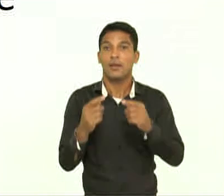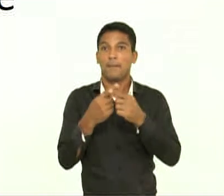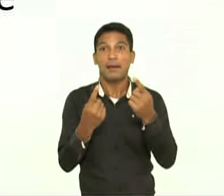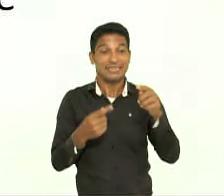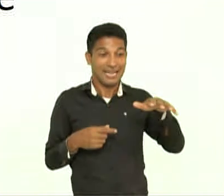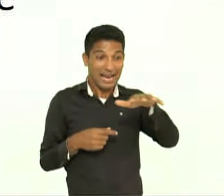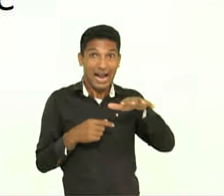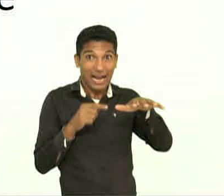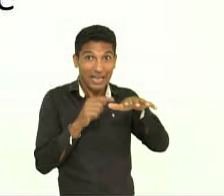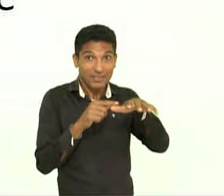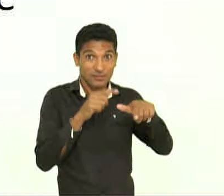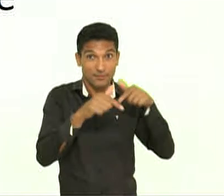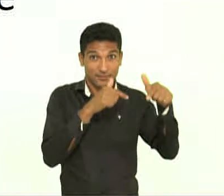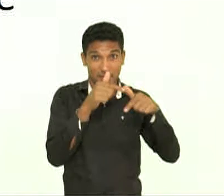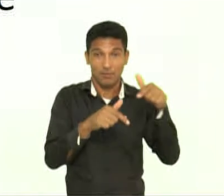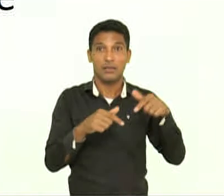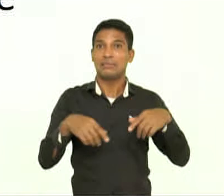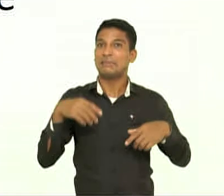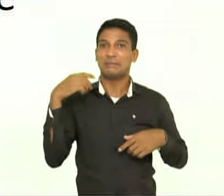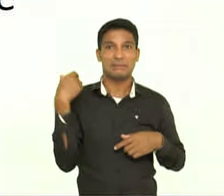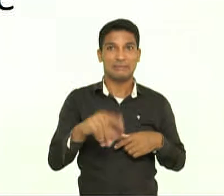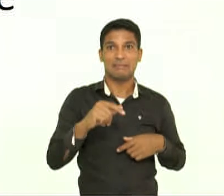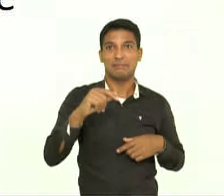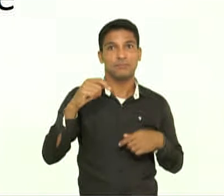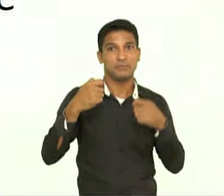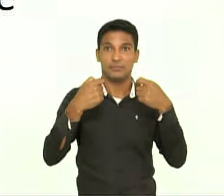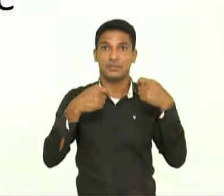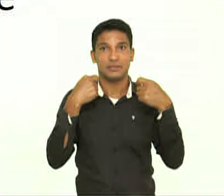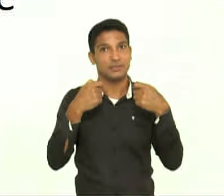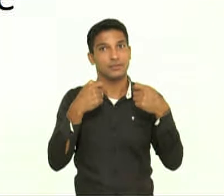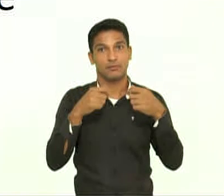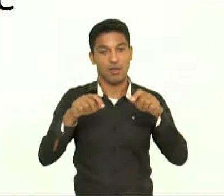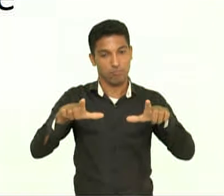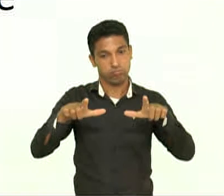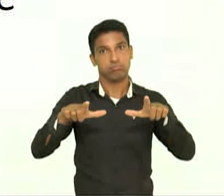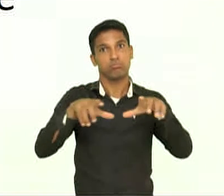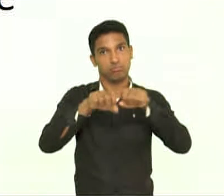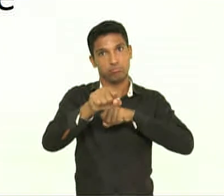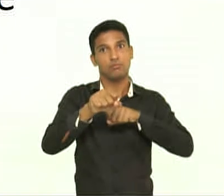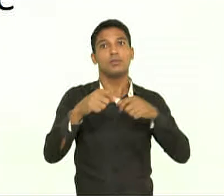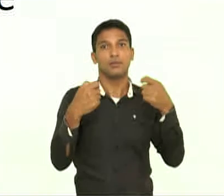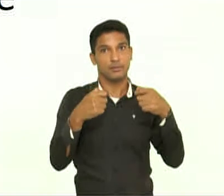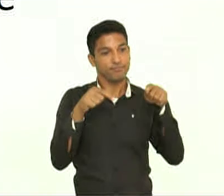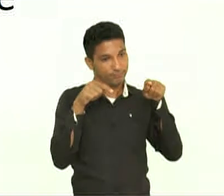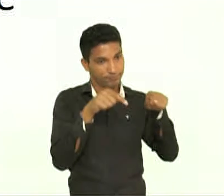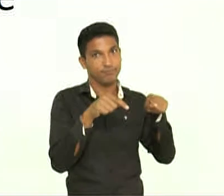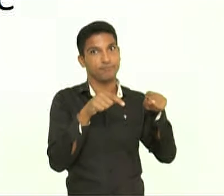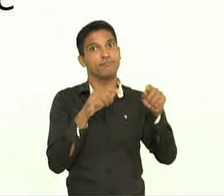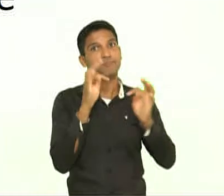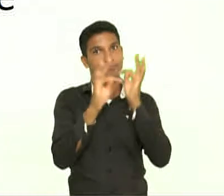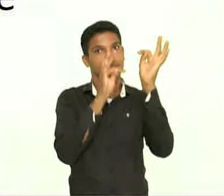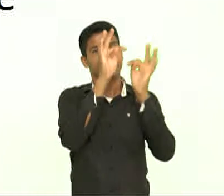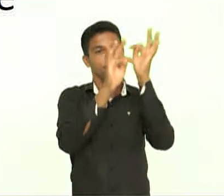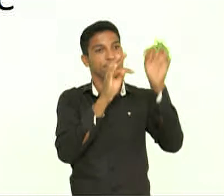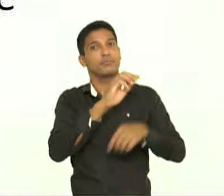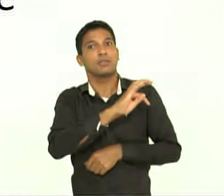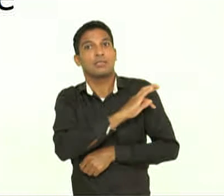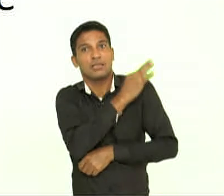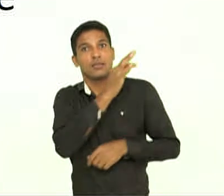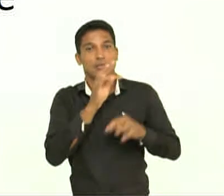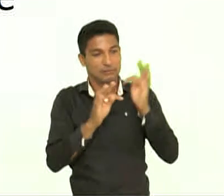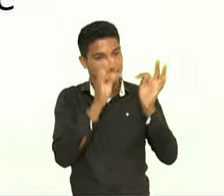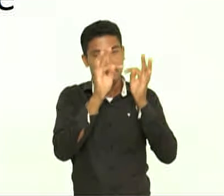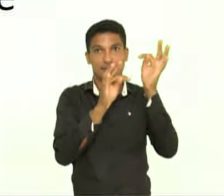que normalmente exigem maior grau de instrução e de qualificação, maior nível de estudos, e esses postos